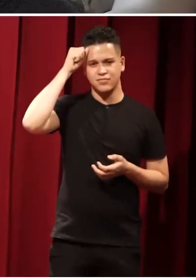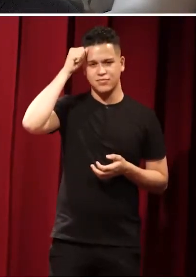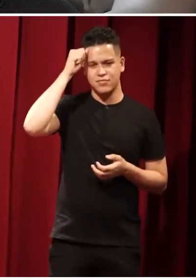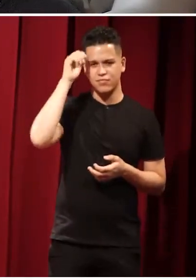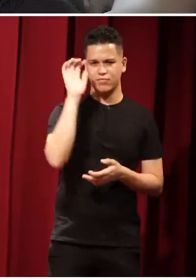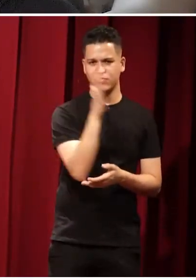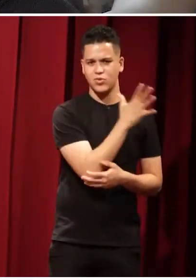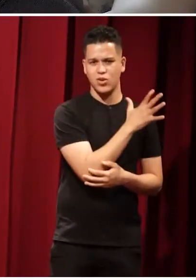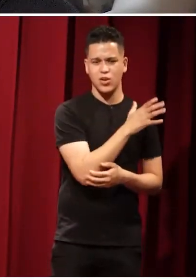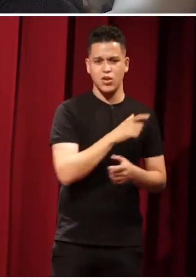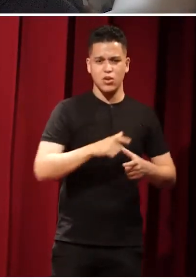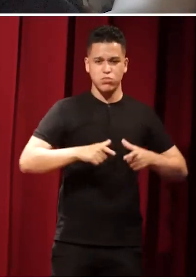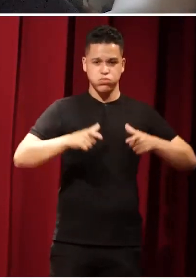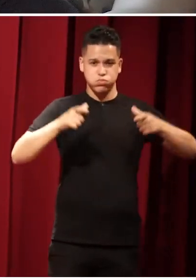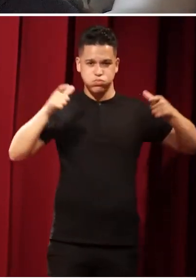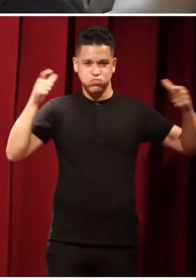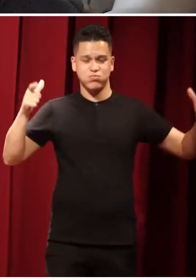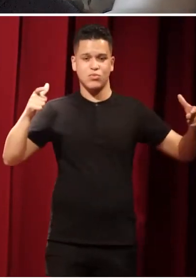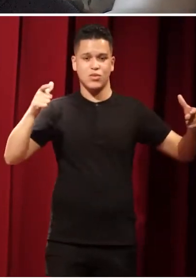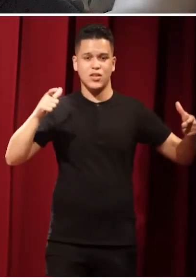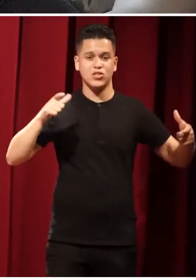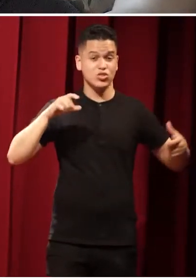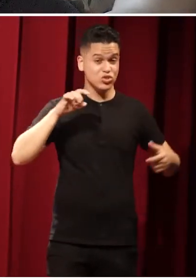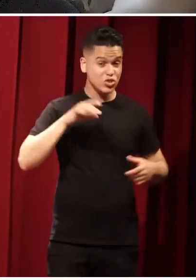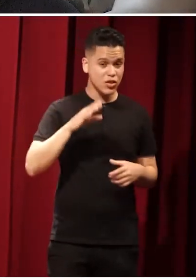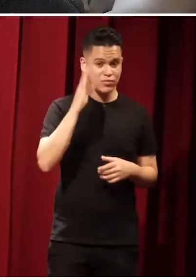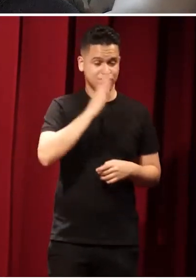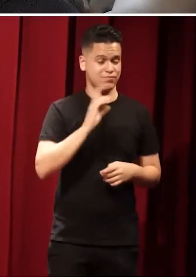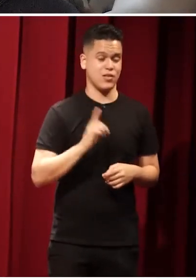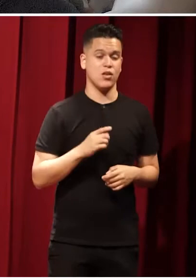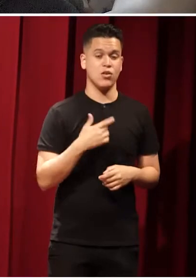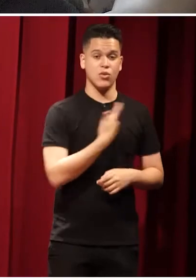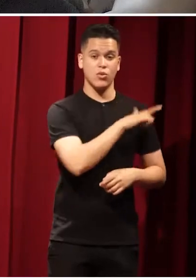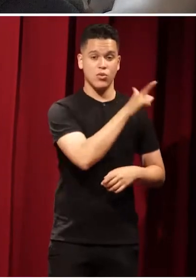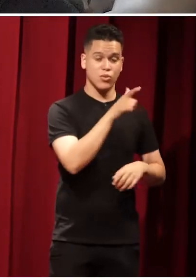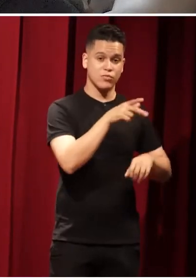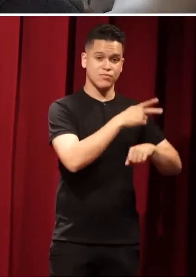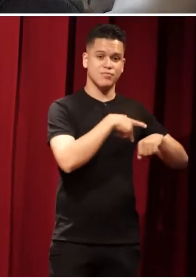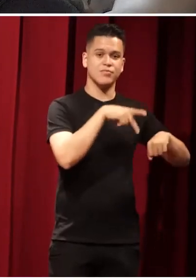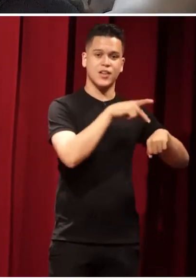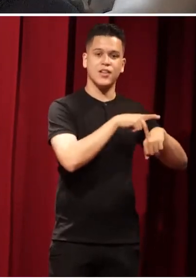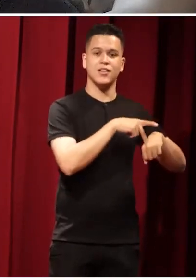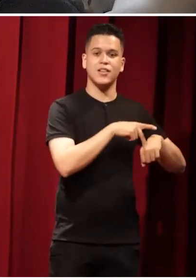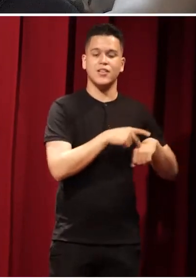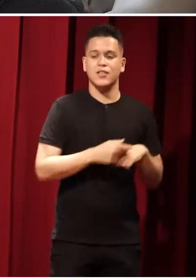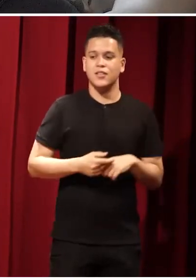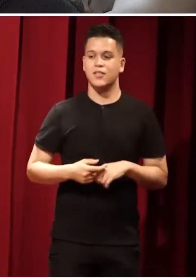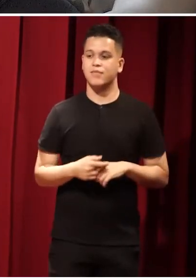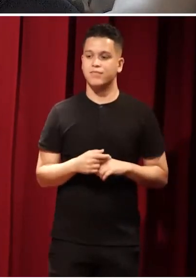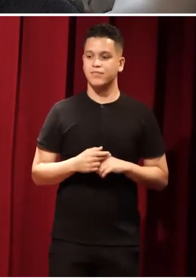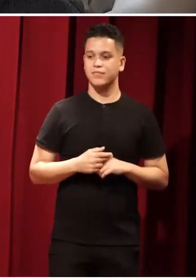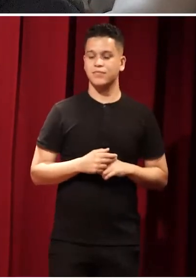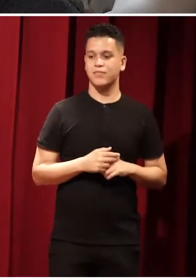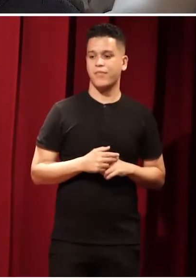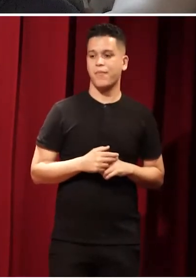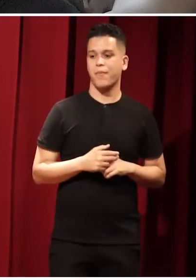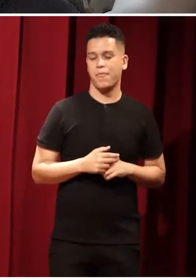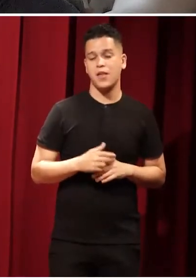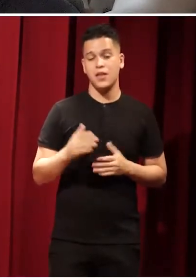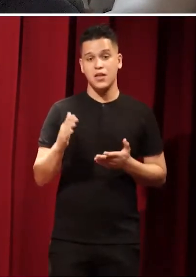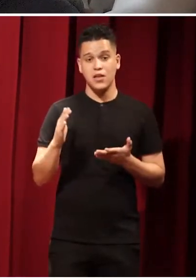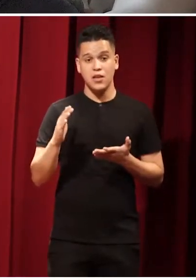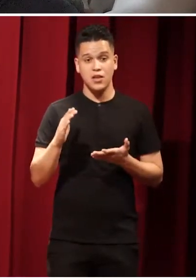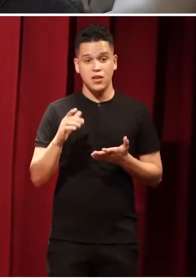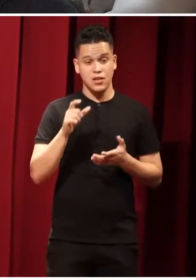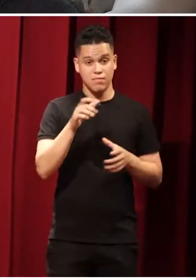gigantesca que não é somente no território brasileiro. Inclusive, a parte da